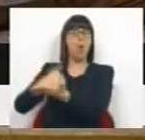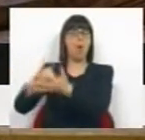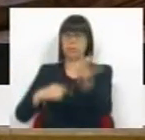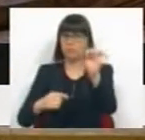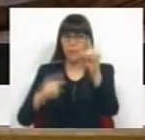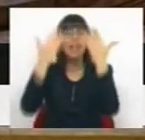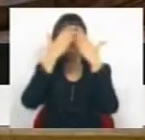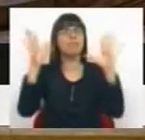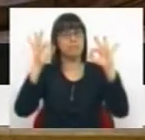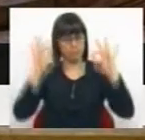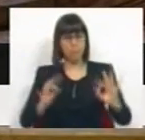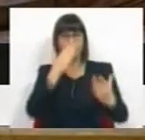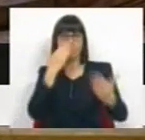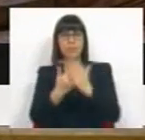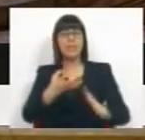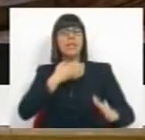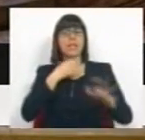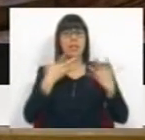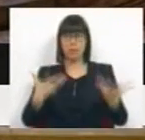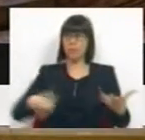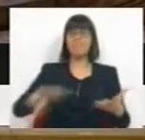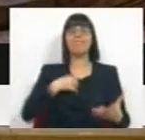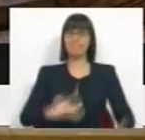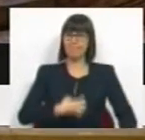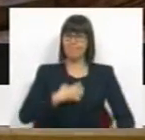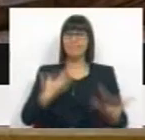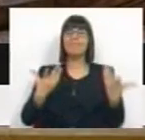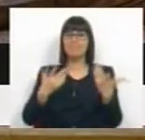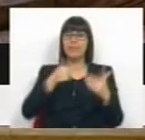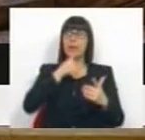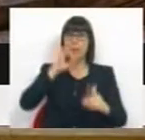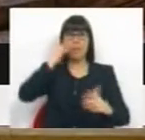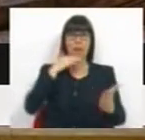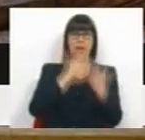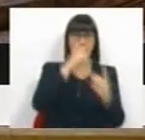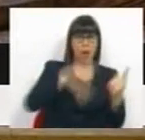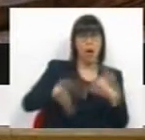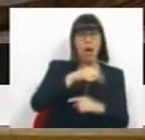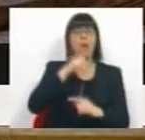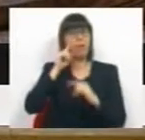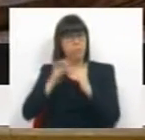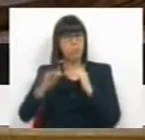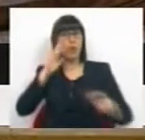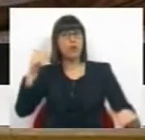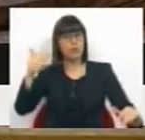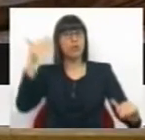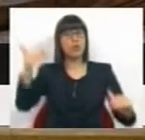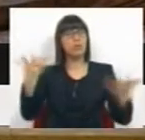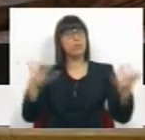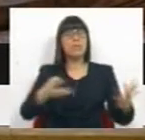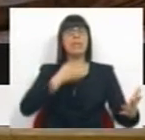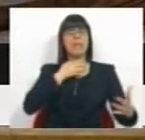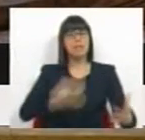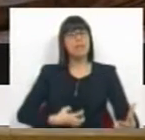Uma democracia que faça frente à crise ecológica que vivemos e que está a comprometer o ambiente e a própria sustentabilidade do futuro. Uma